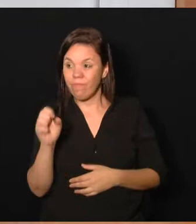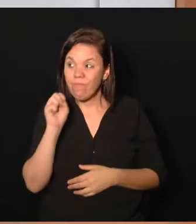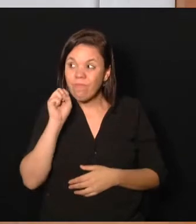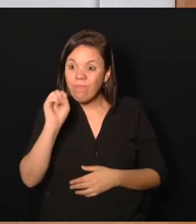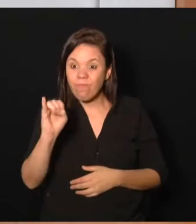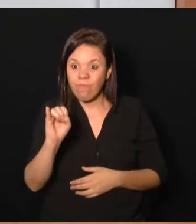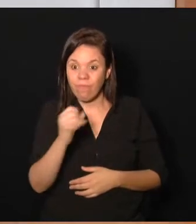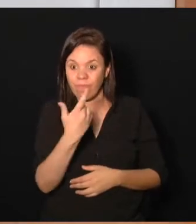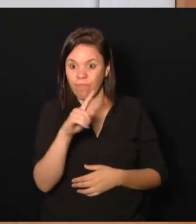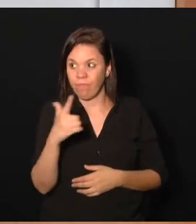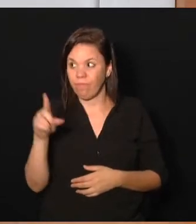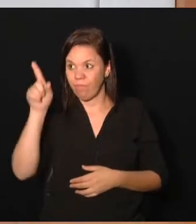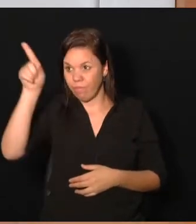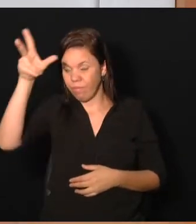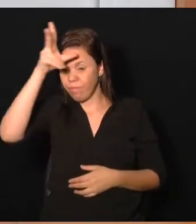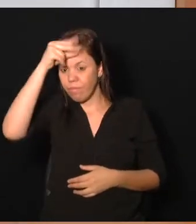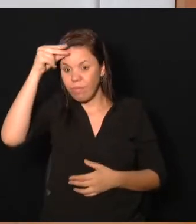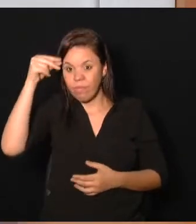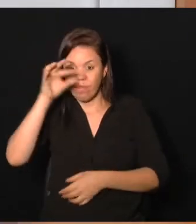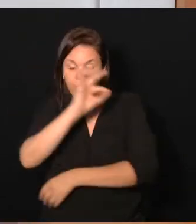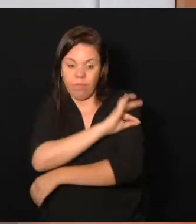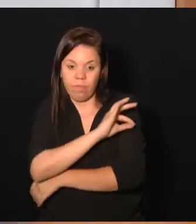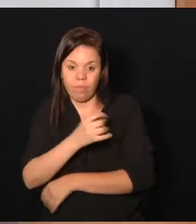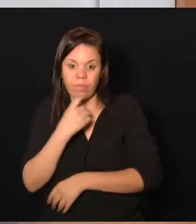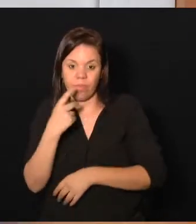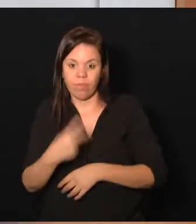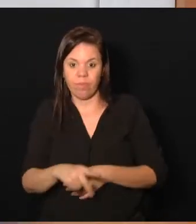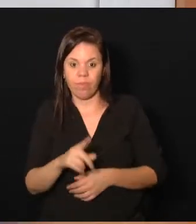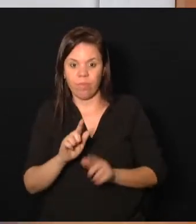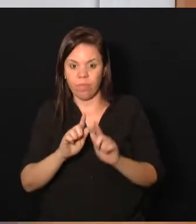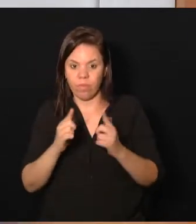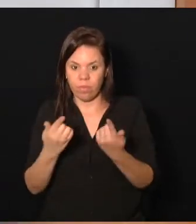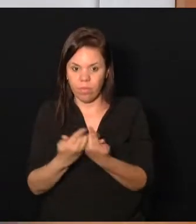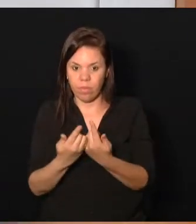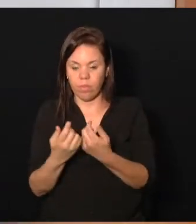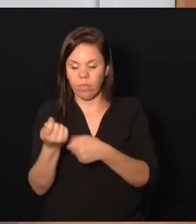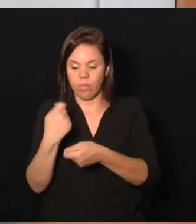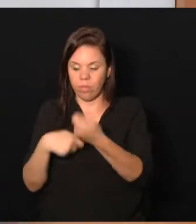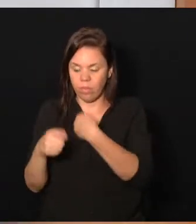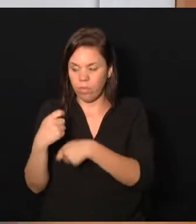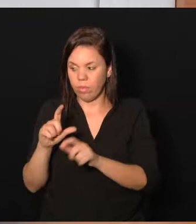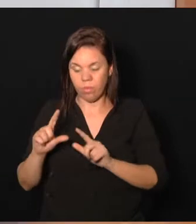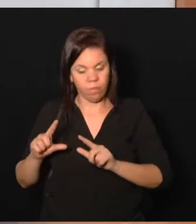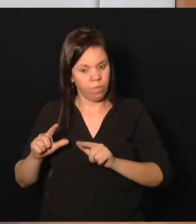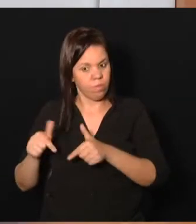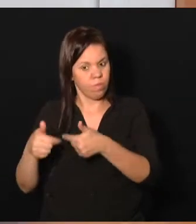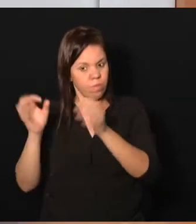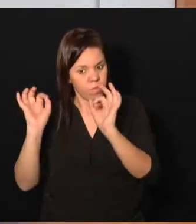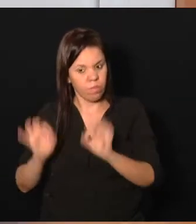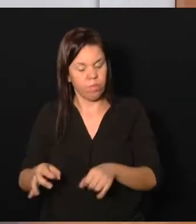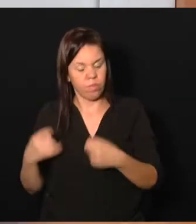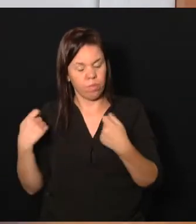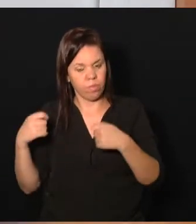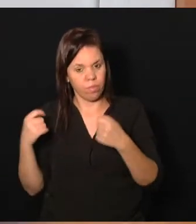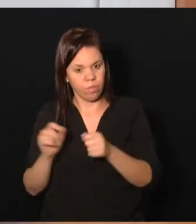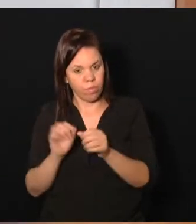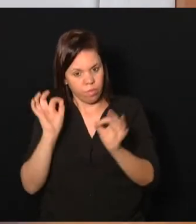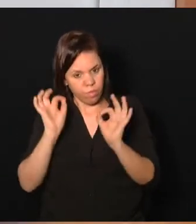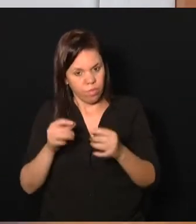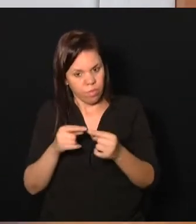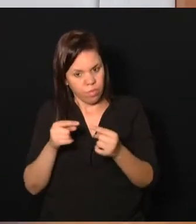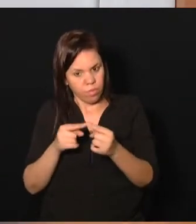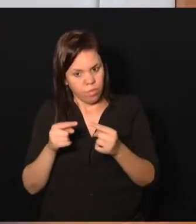de Campinas gestores que tomem atitude de maneira precisa